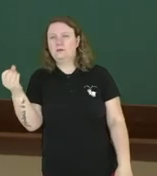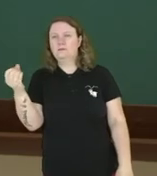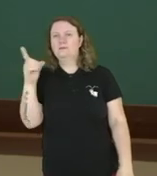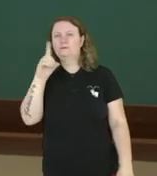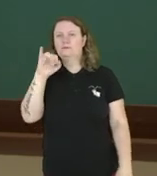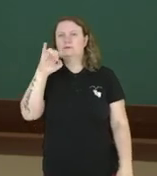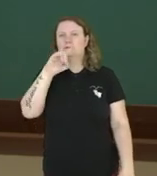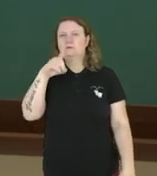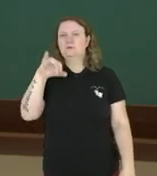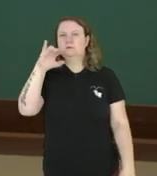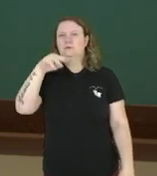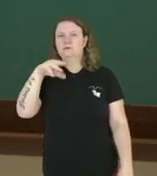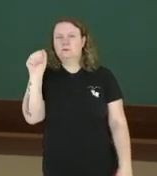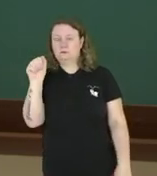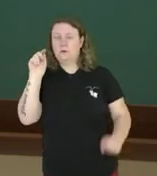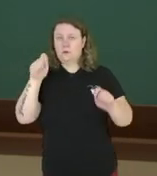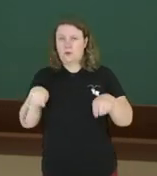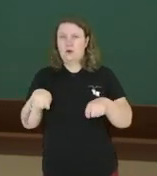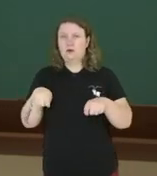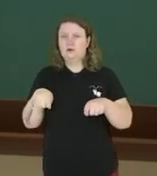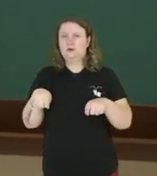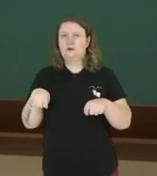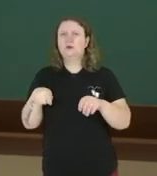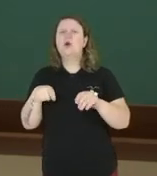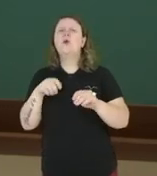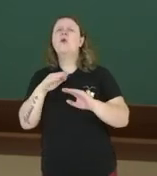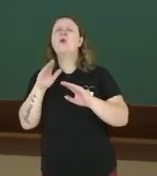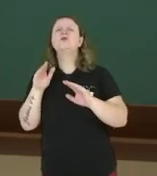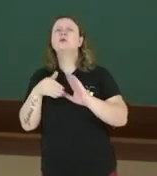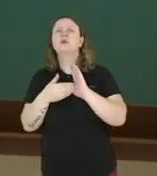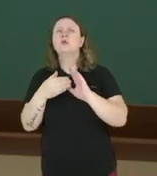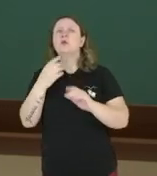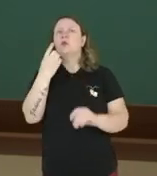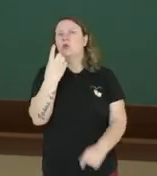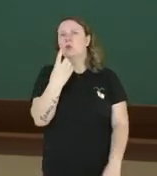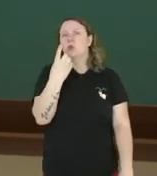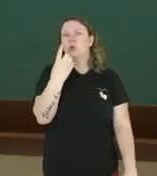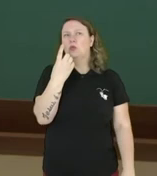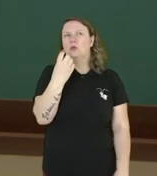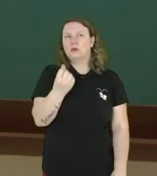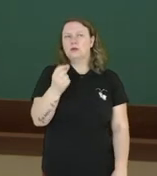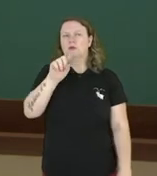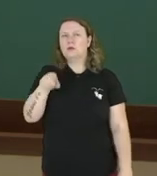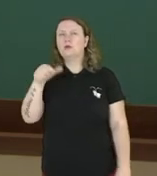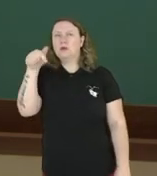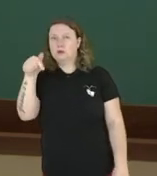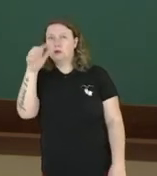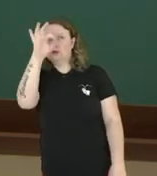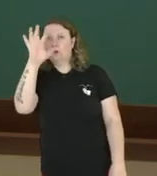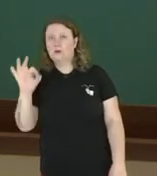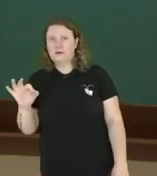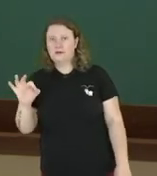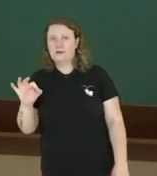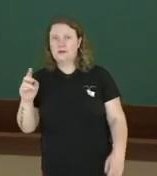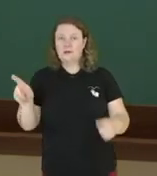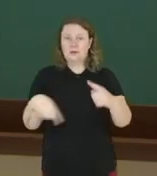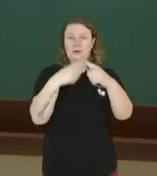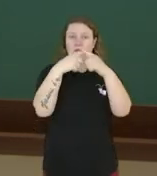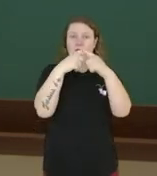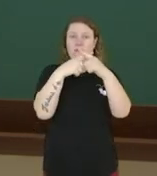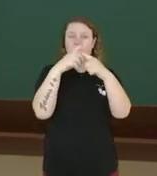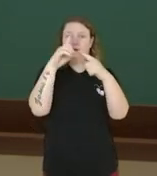e nós podemos arredondar para 1,67. Transformando para porcentagem, multiplica por